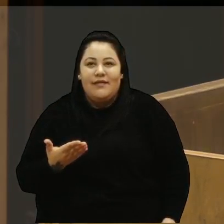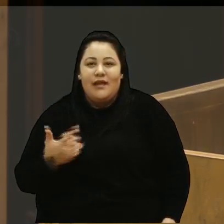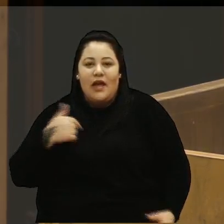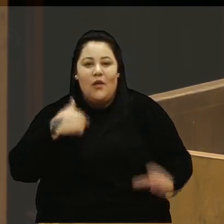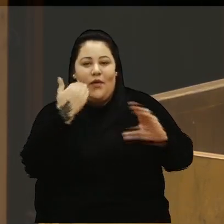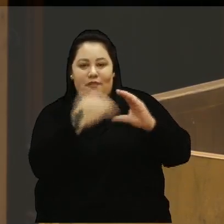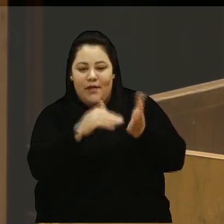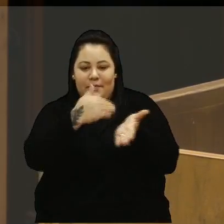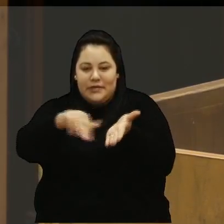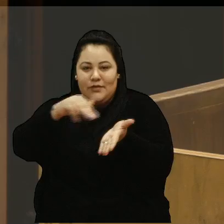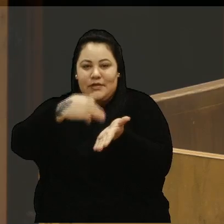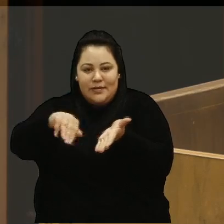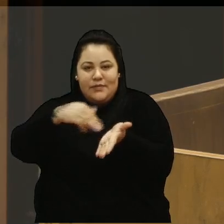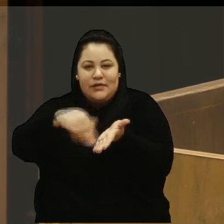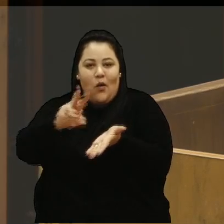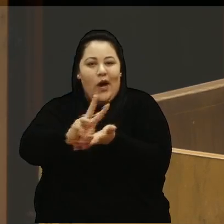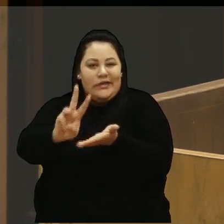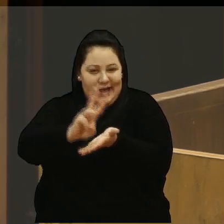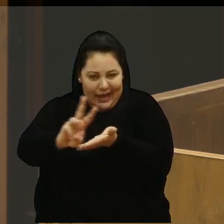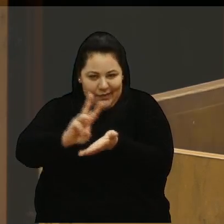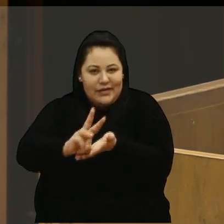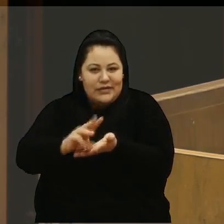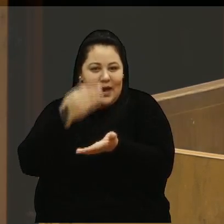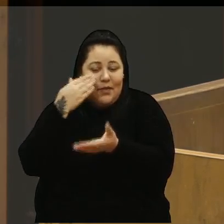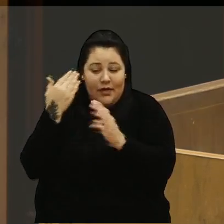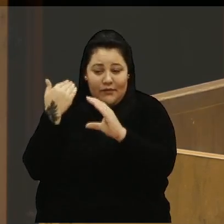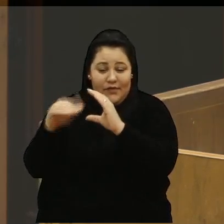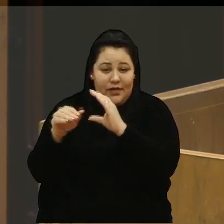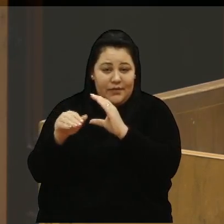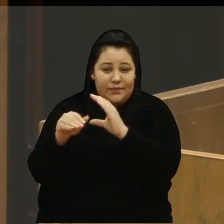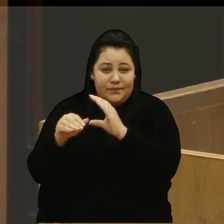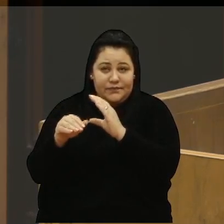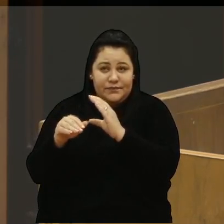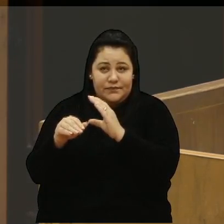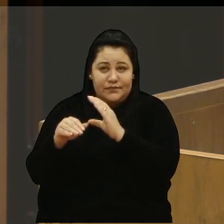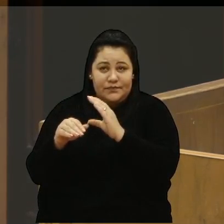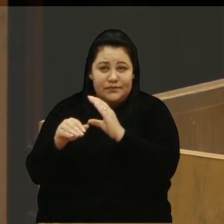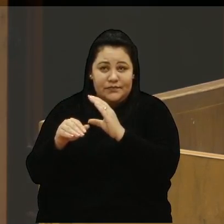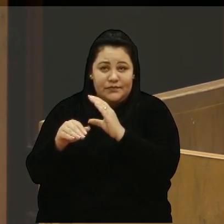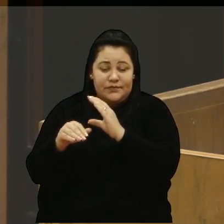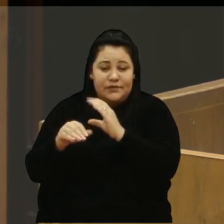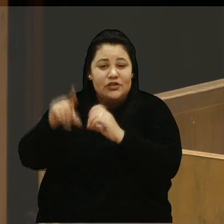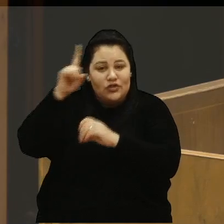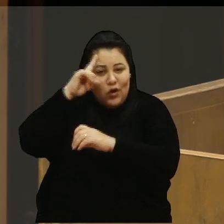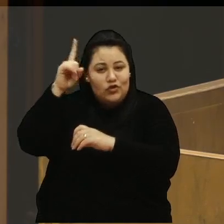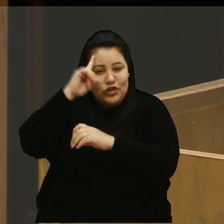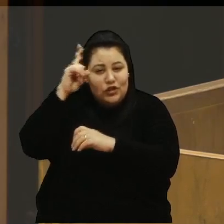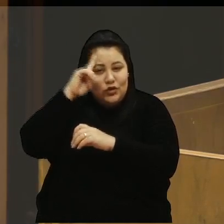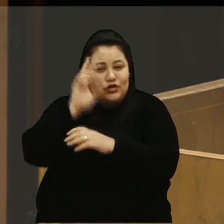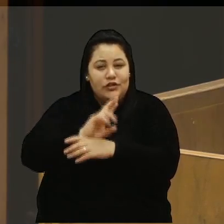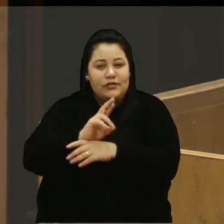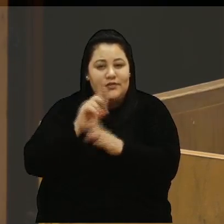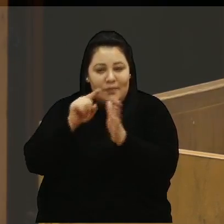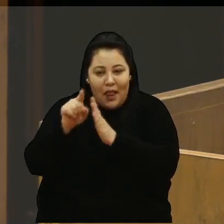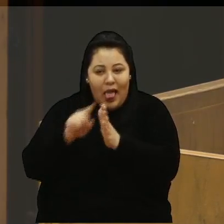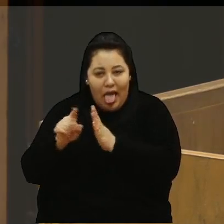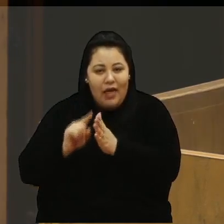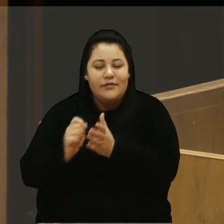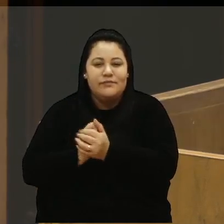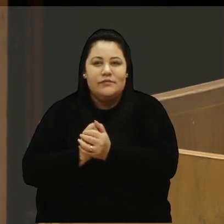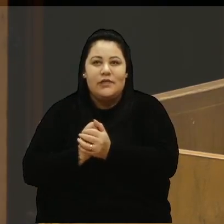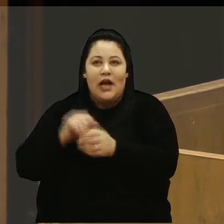mensagem para ele, aqui. Mandei mensagem para ele vários dias seguidos, mandando mensagem, nunca me respondeu. Aí quando eu vim aqui na